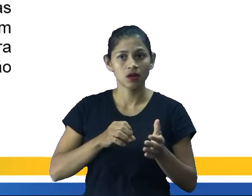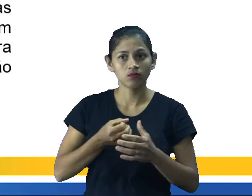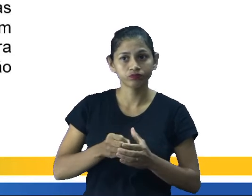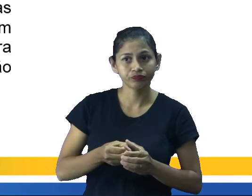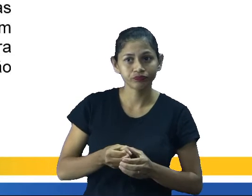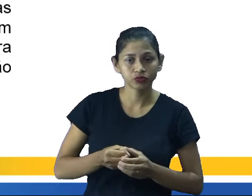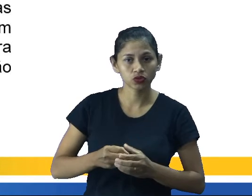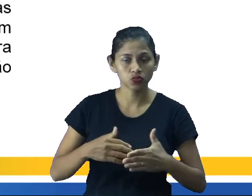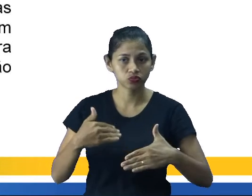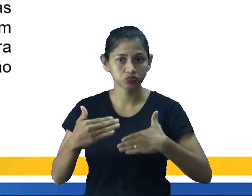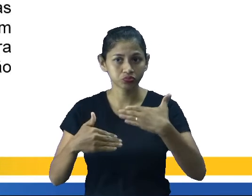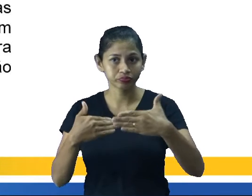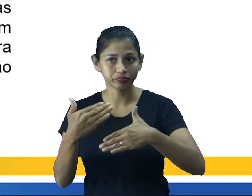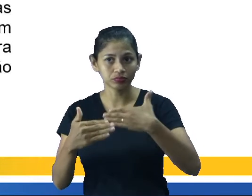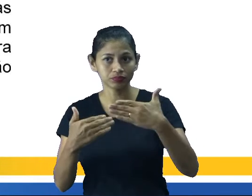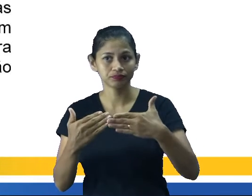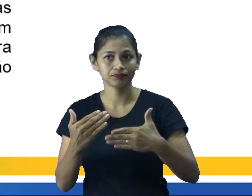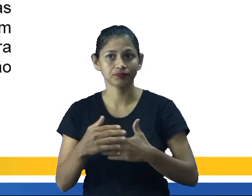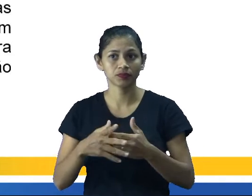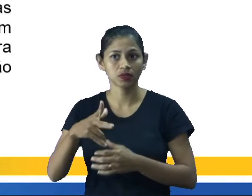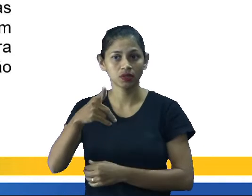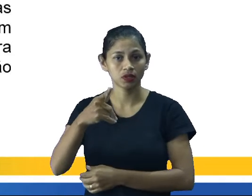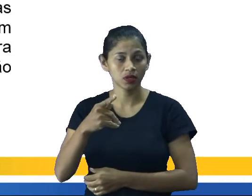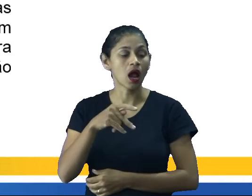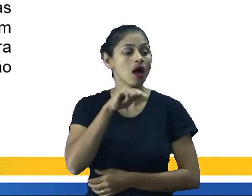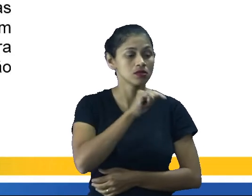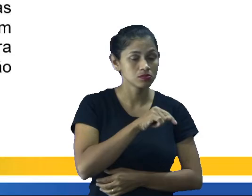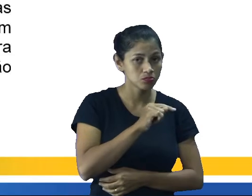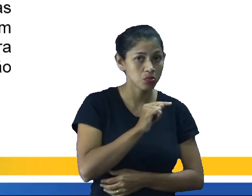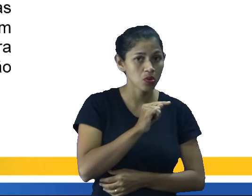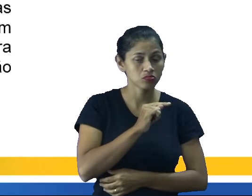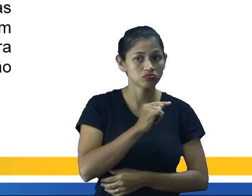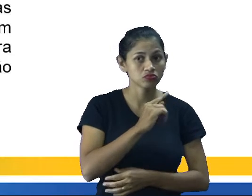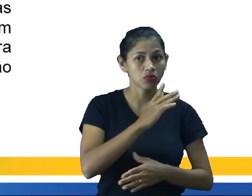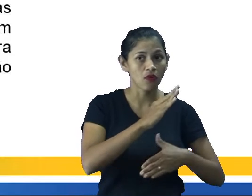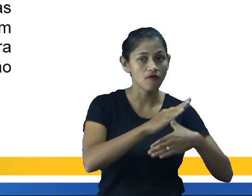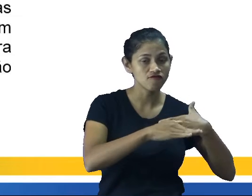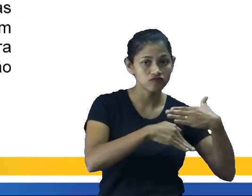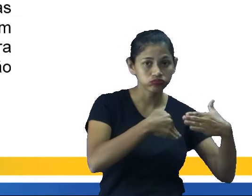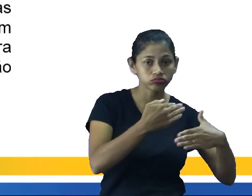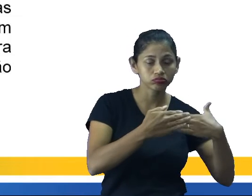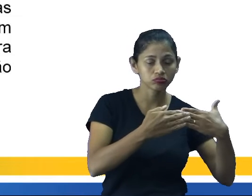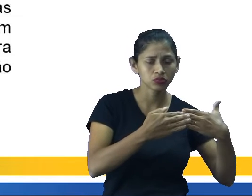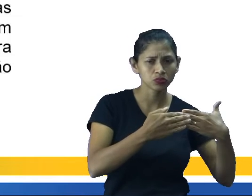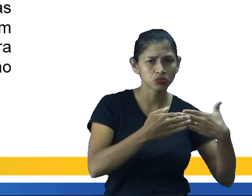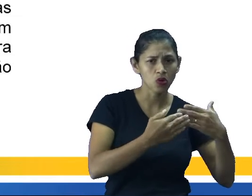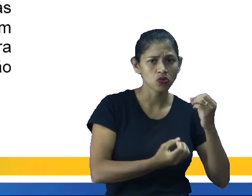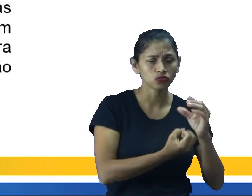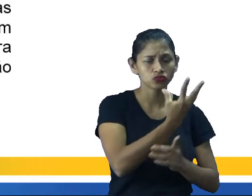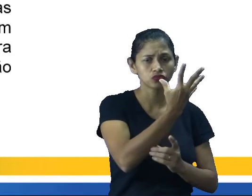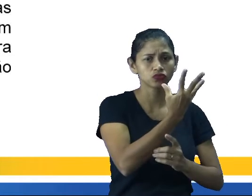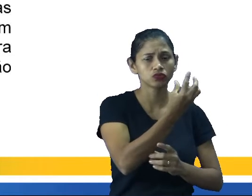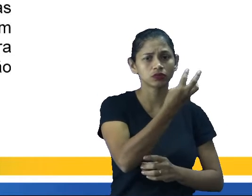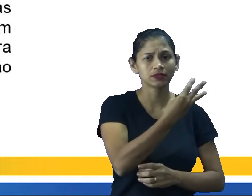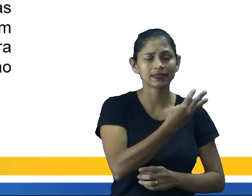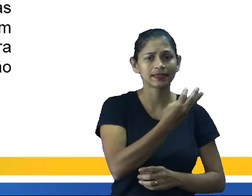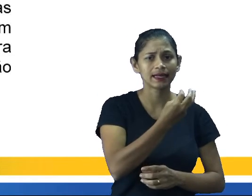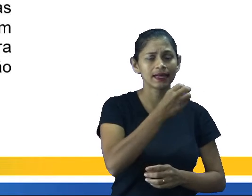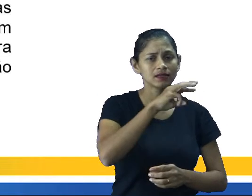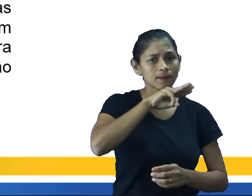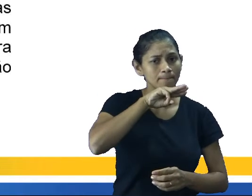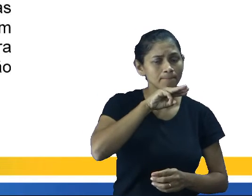vista evolutivo, considera-se que as procarióticas são ancestrais dos eucariontes. Os procarióticos surgiram há cerca de 3 bilhões de anos, ao passo que